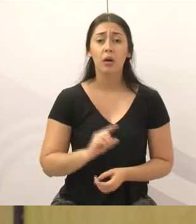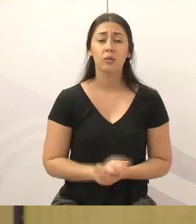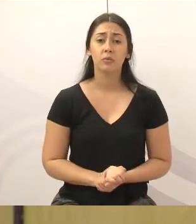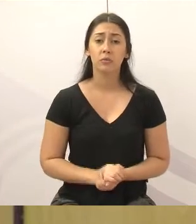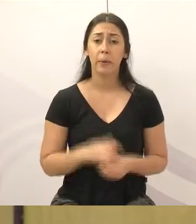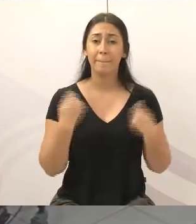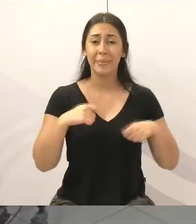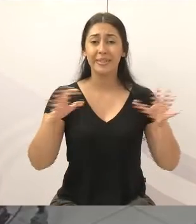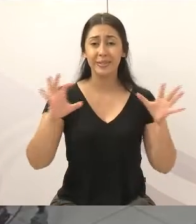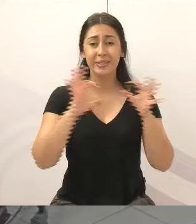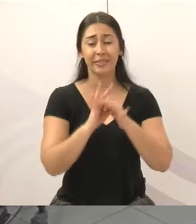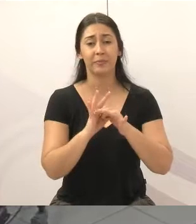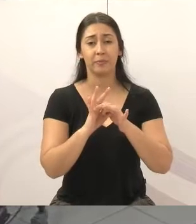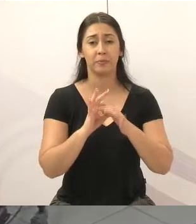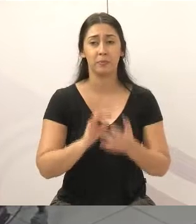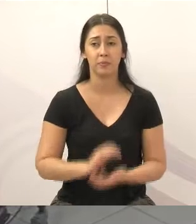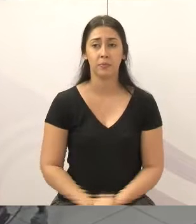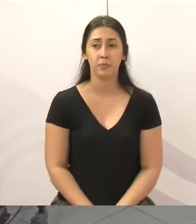pessoas.